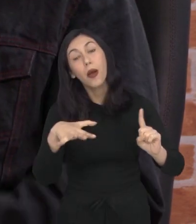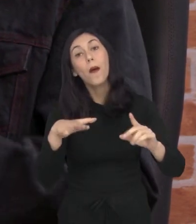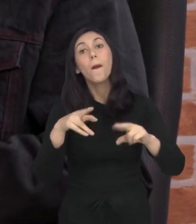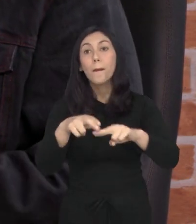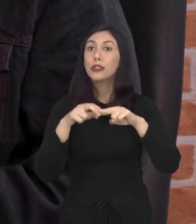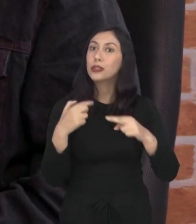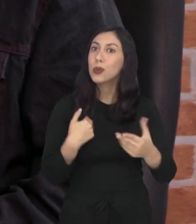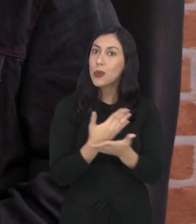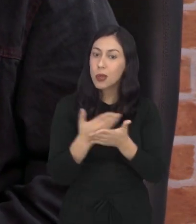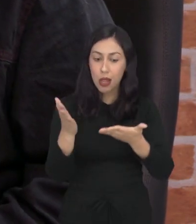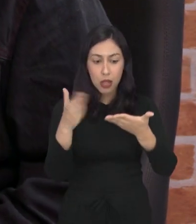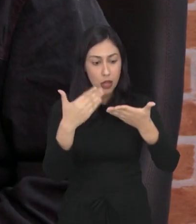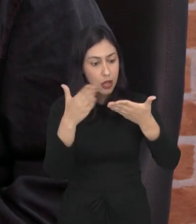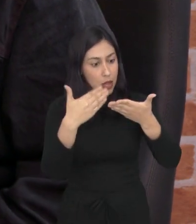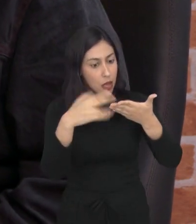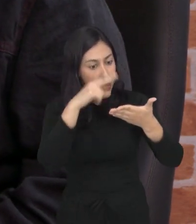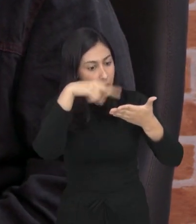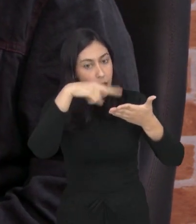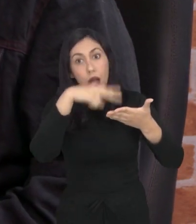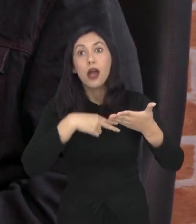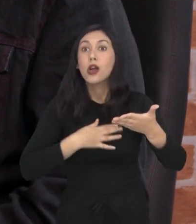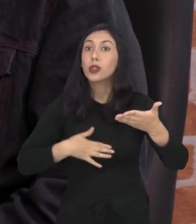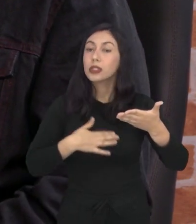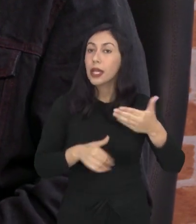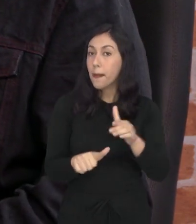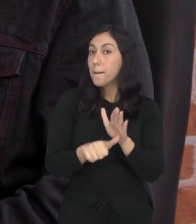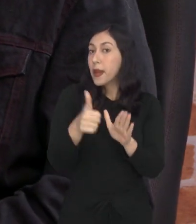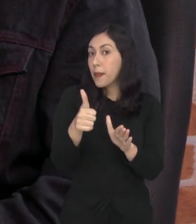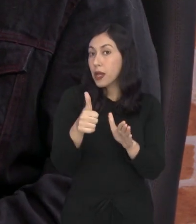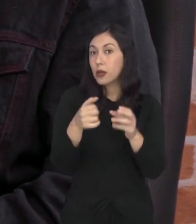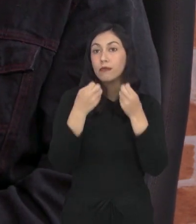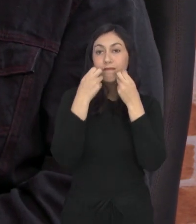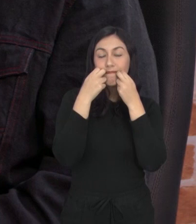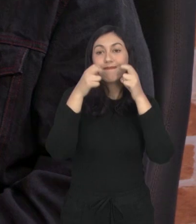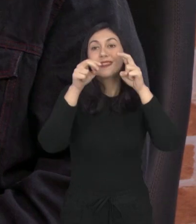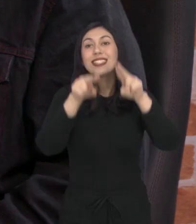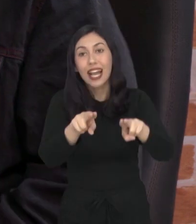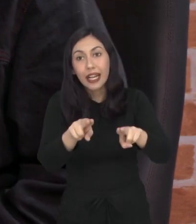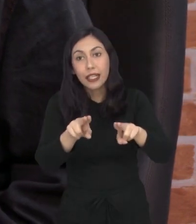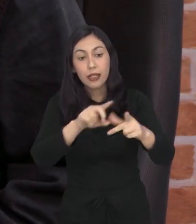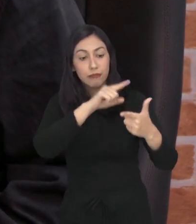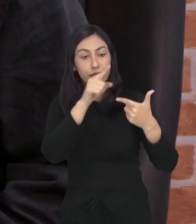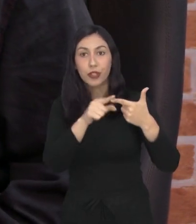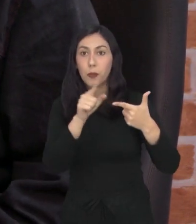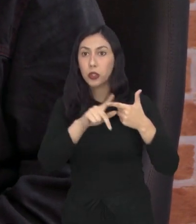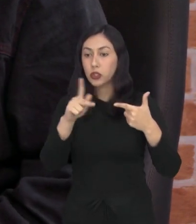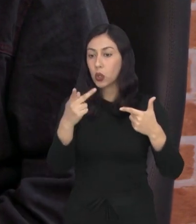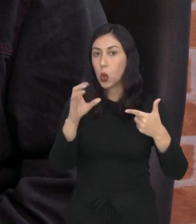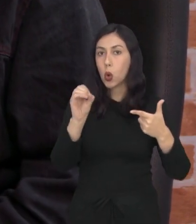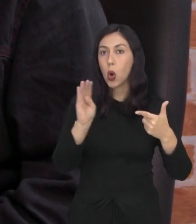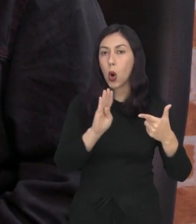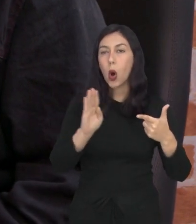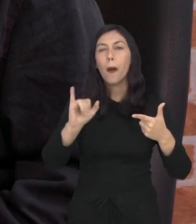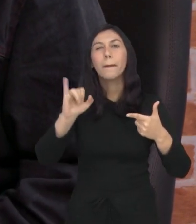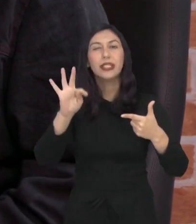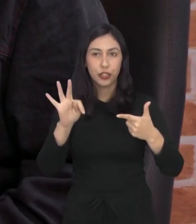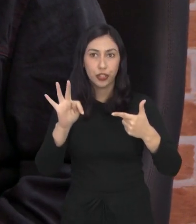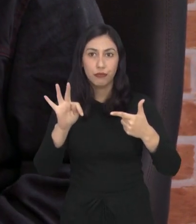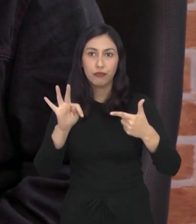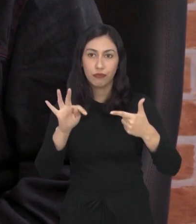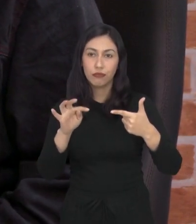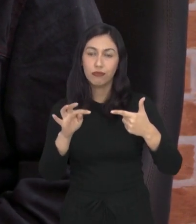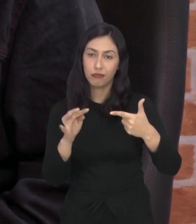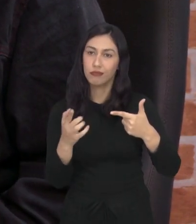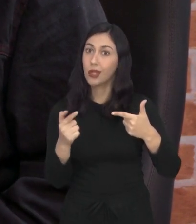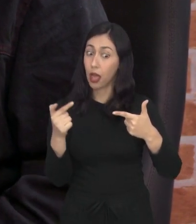teve pra mim também nessa questão da leitura, né? Porque eu li primeiro Nárnia, depois passou um tempinho, acabei lendo o Hobbit, que também